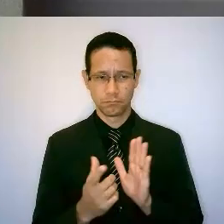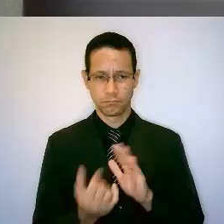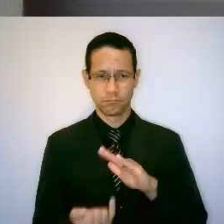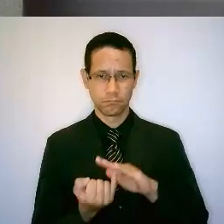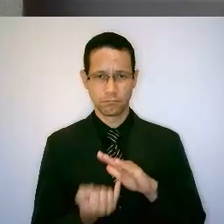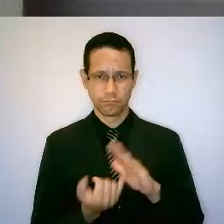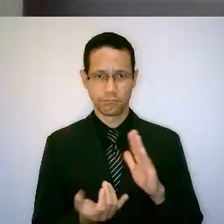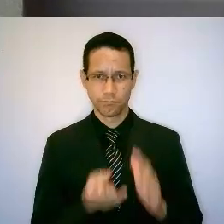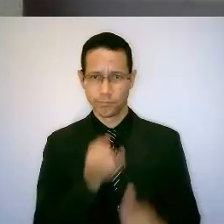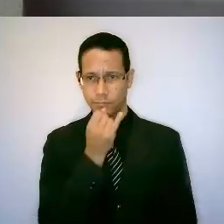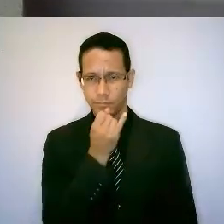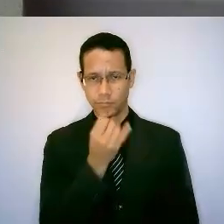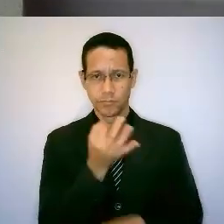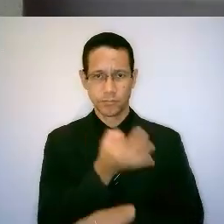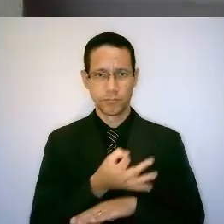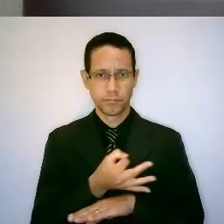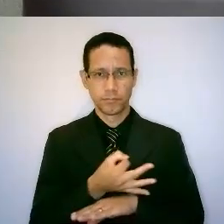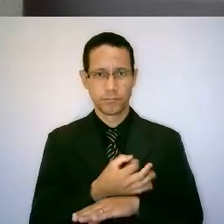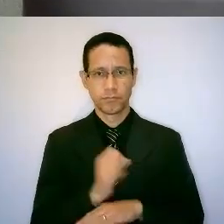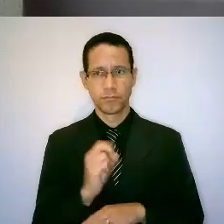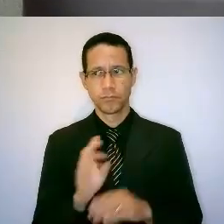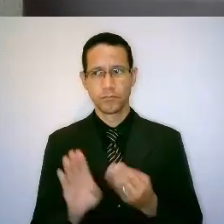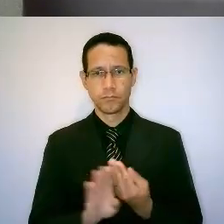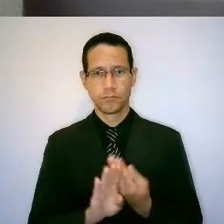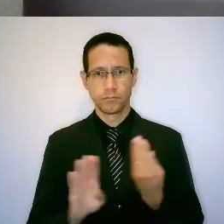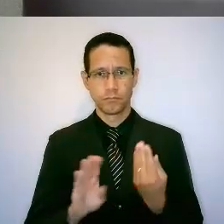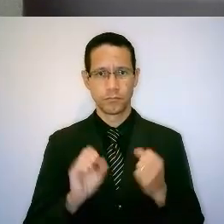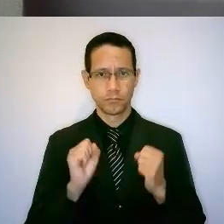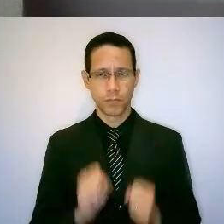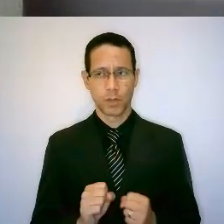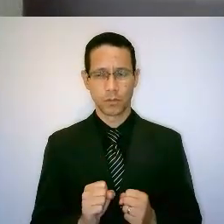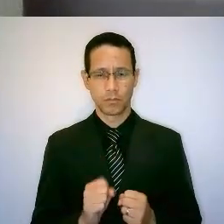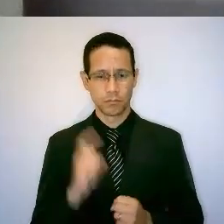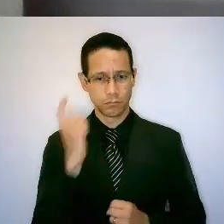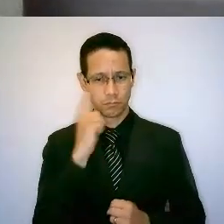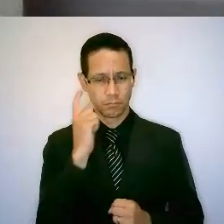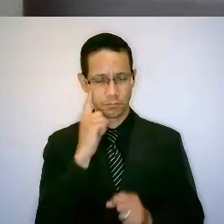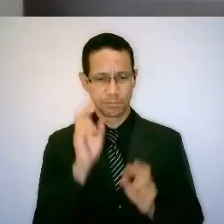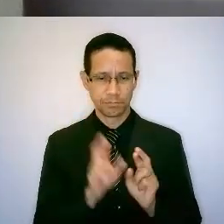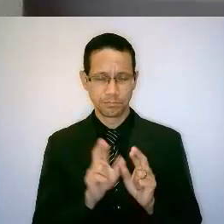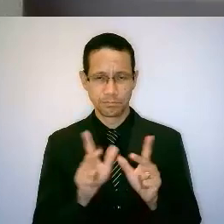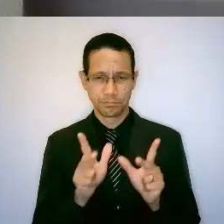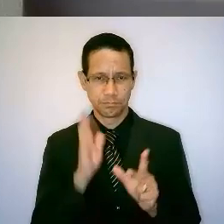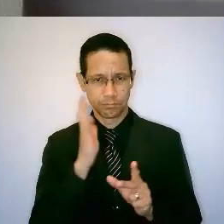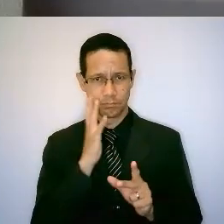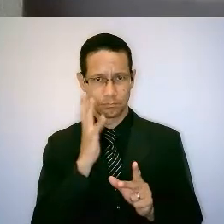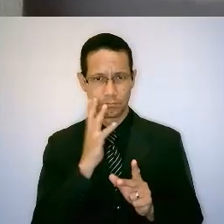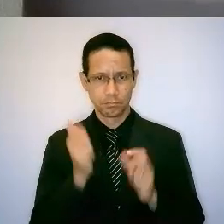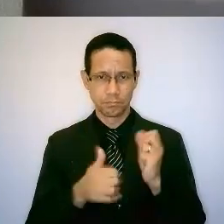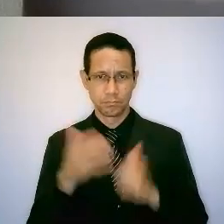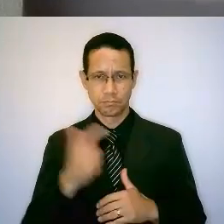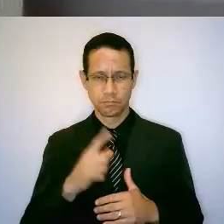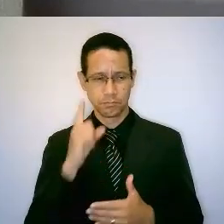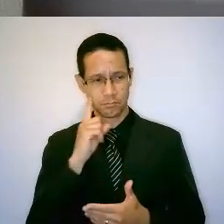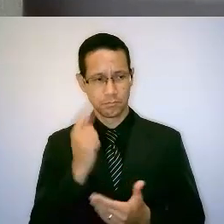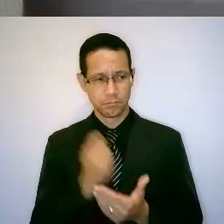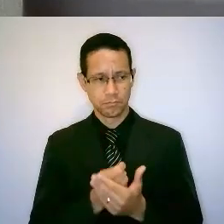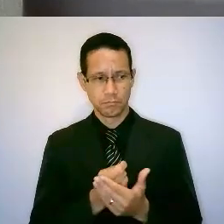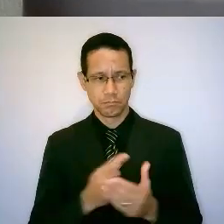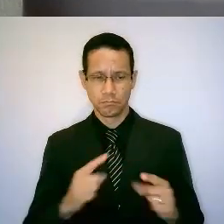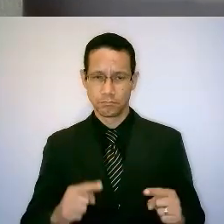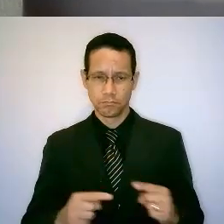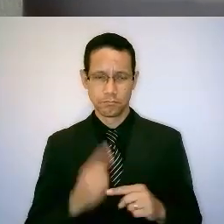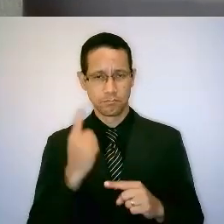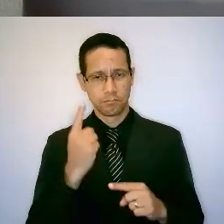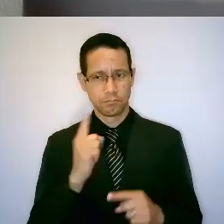afastamento poderá ter um juízo de valor diferente e proferir decisão em sentido contrário revogando aquela